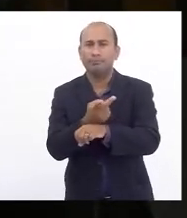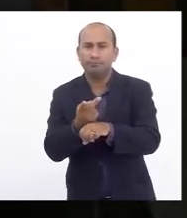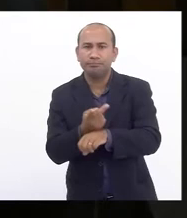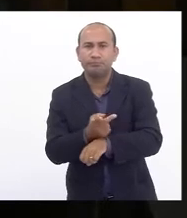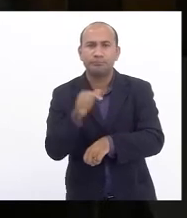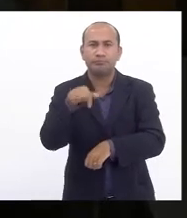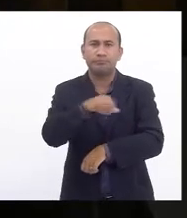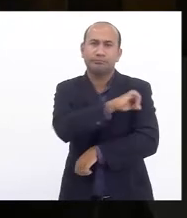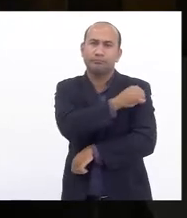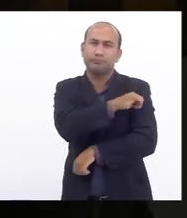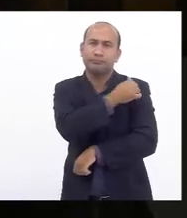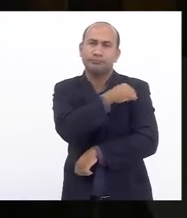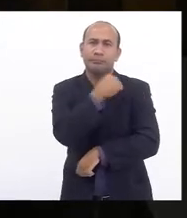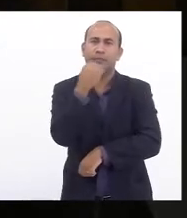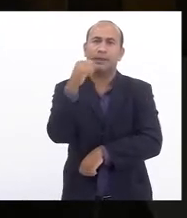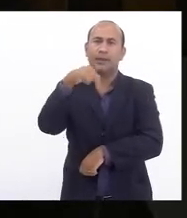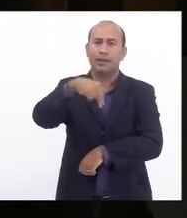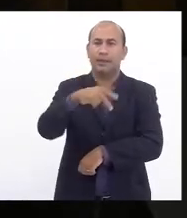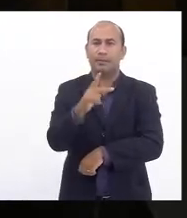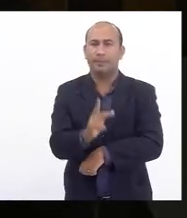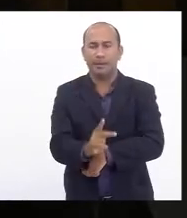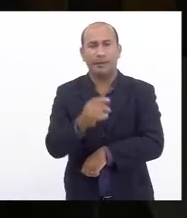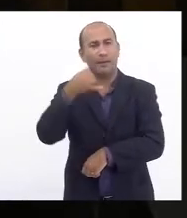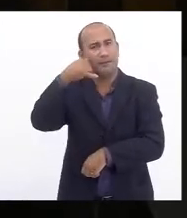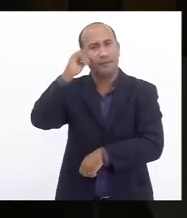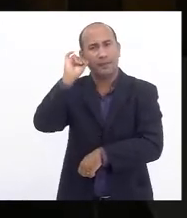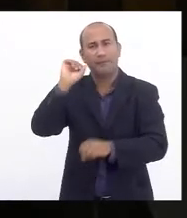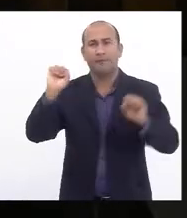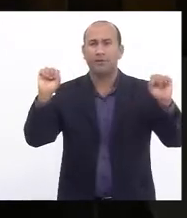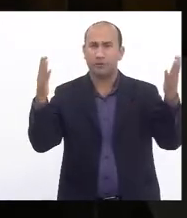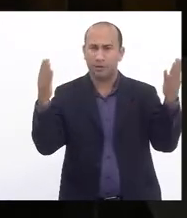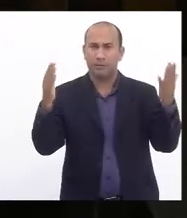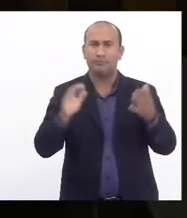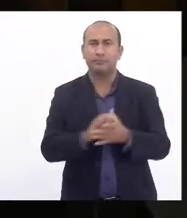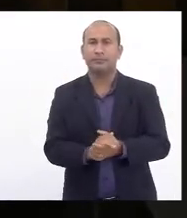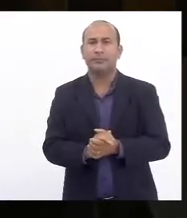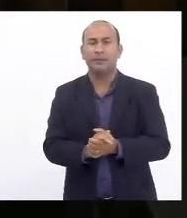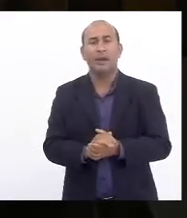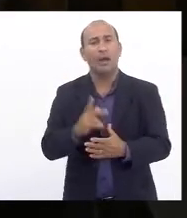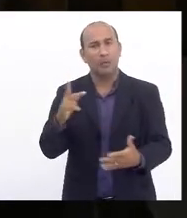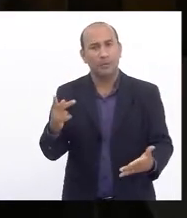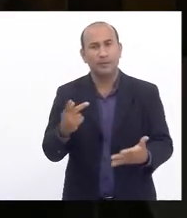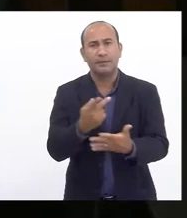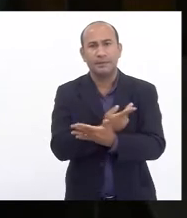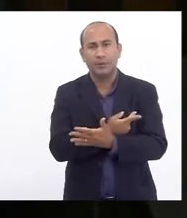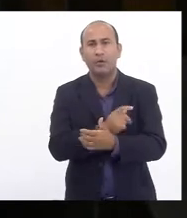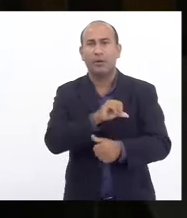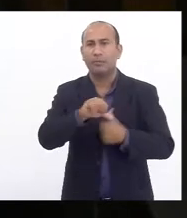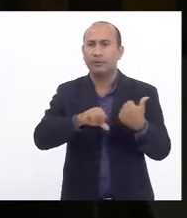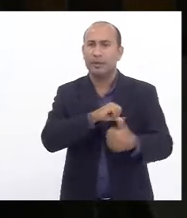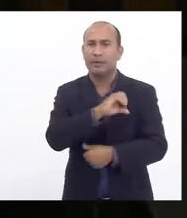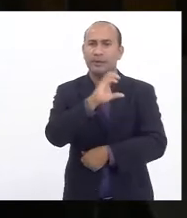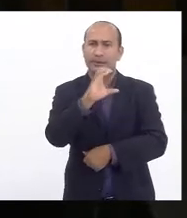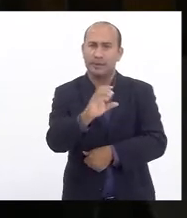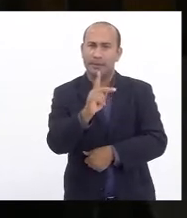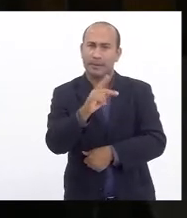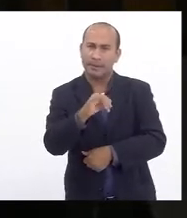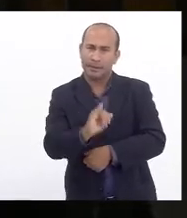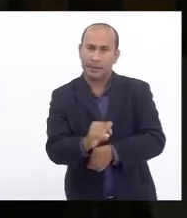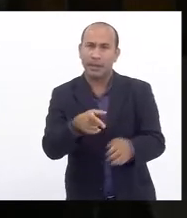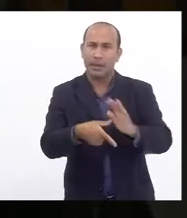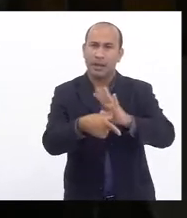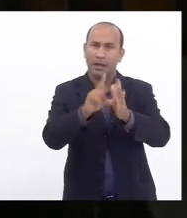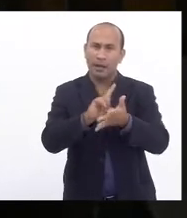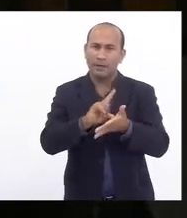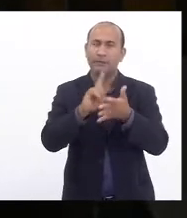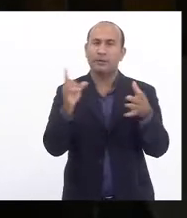Rio de Janeiro machucar NP por diferentes razões ele tava Celebrar isso aconteceu no transcurso da CPI já foi uma vitória da CPI